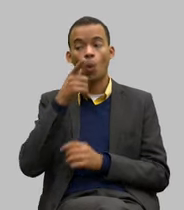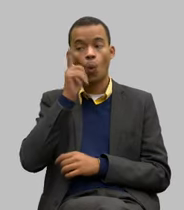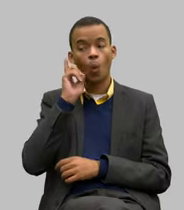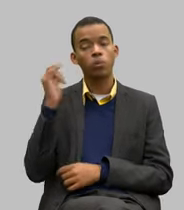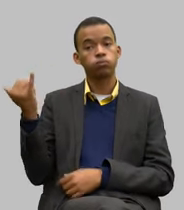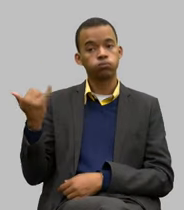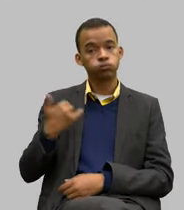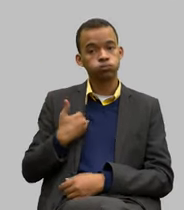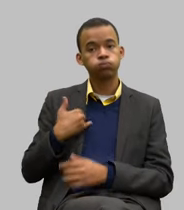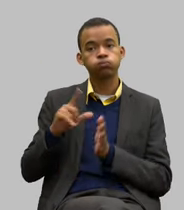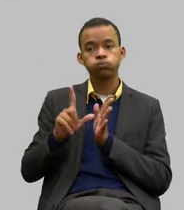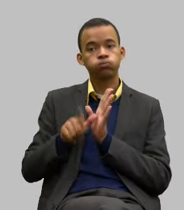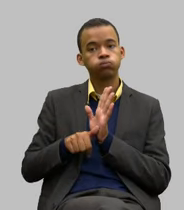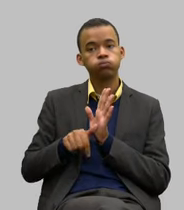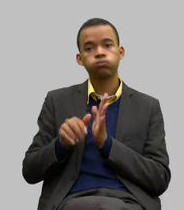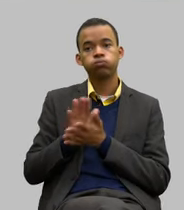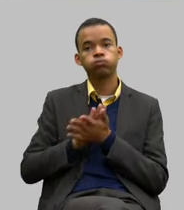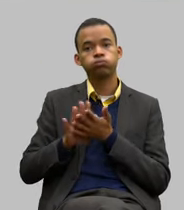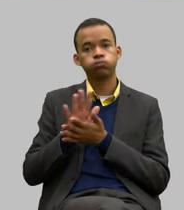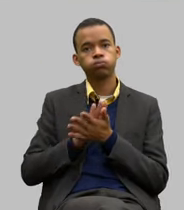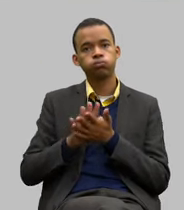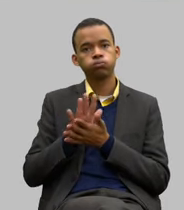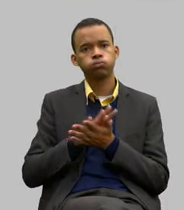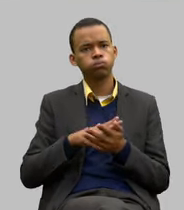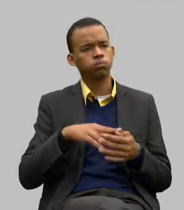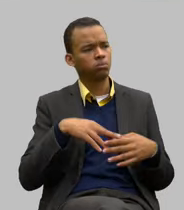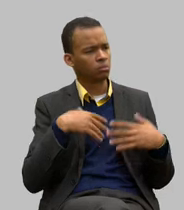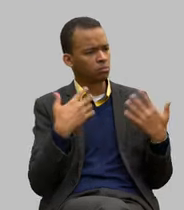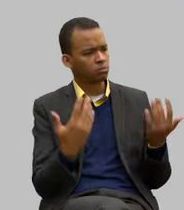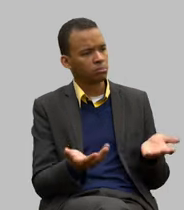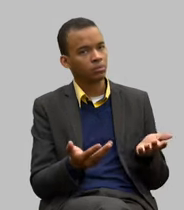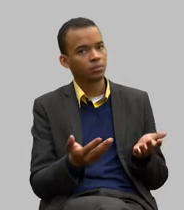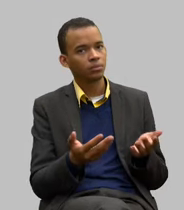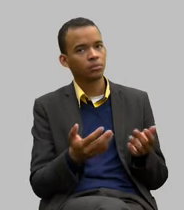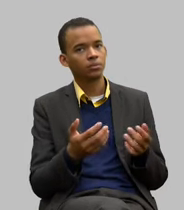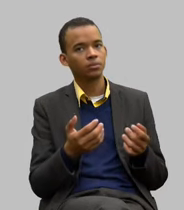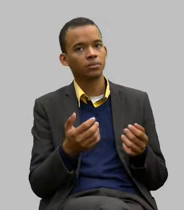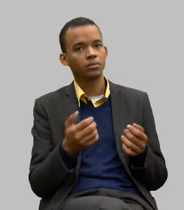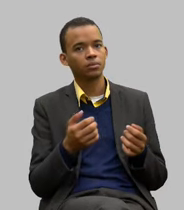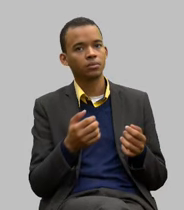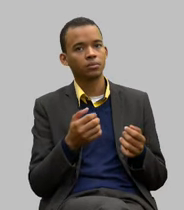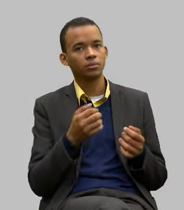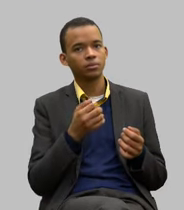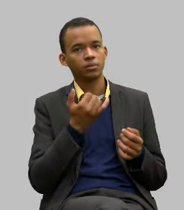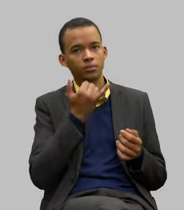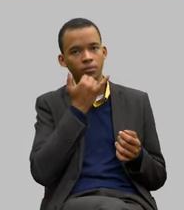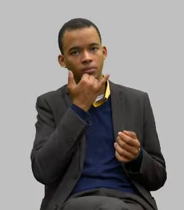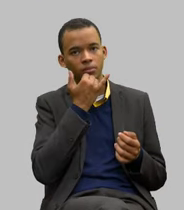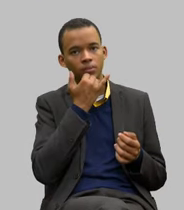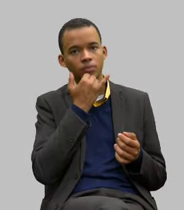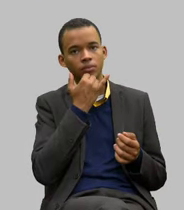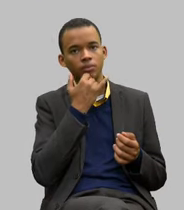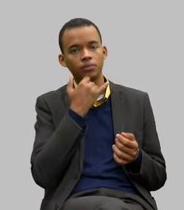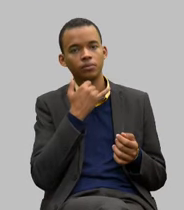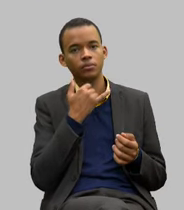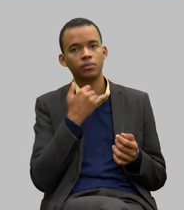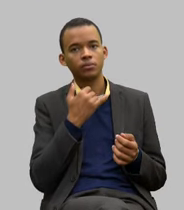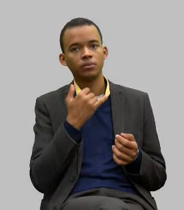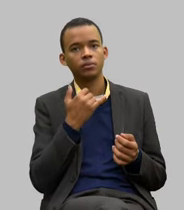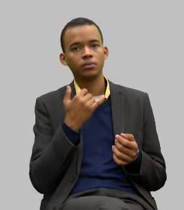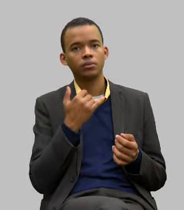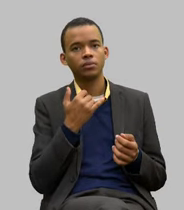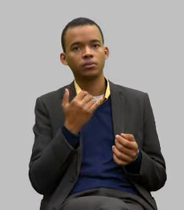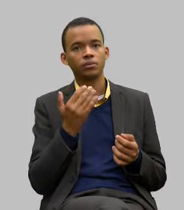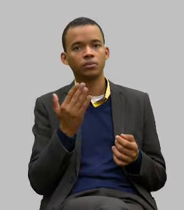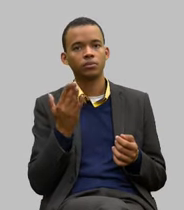é que nós não tínhamos mais progr atraso tem que parafrasear aqui o é o o o como é que é o nosso jornalista lá da